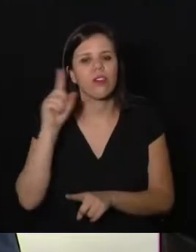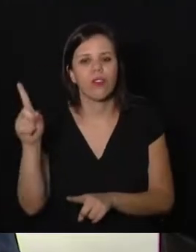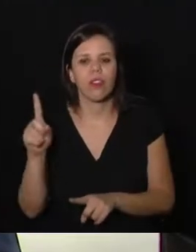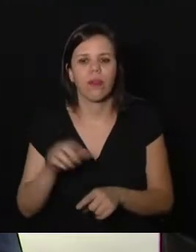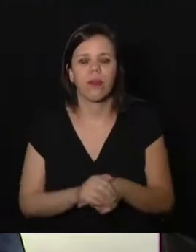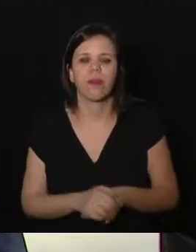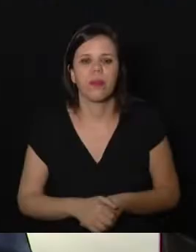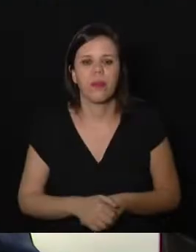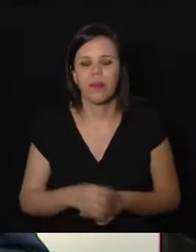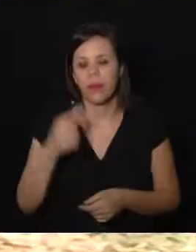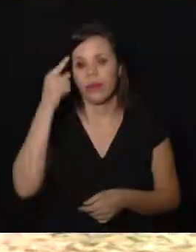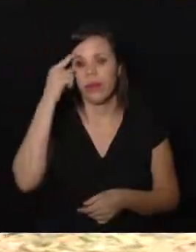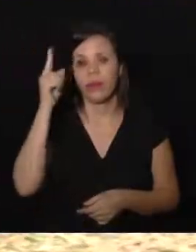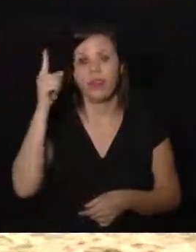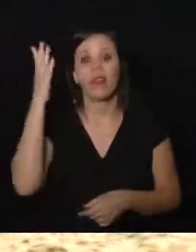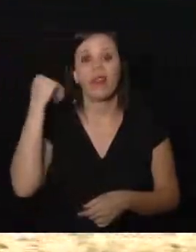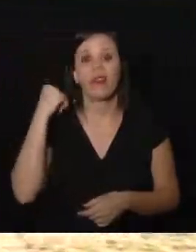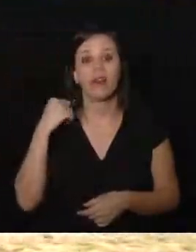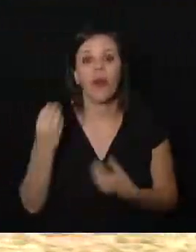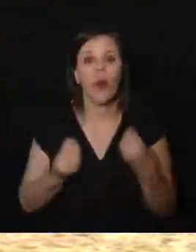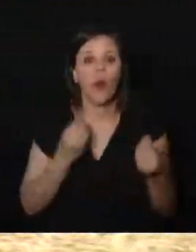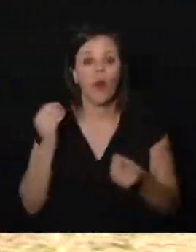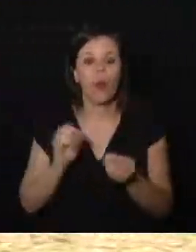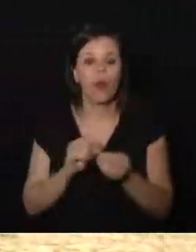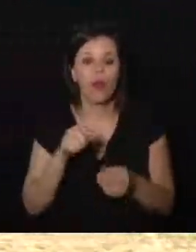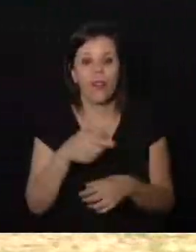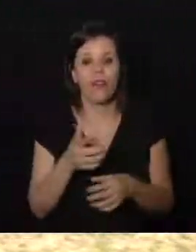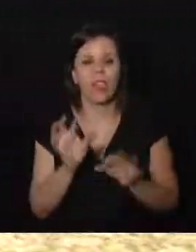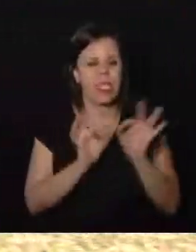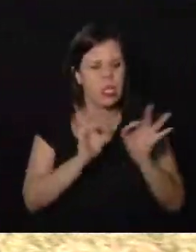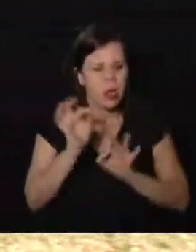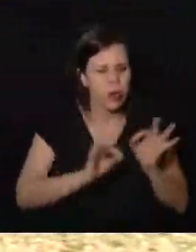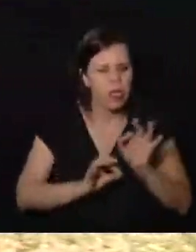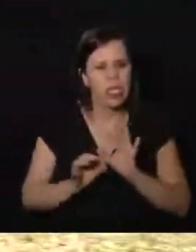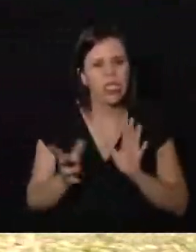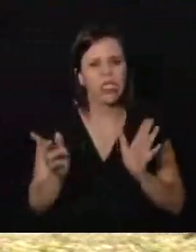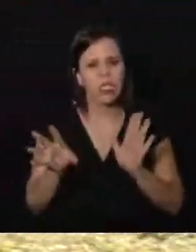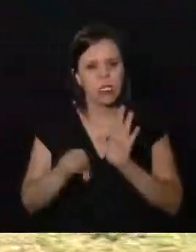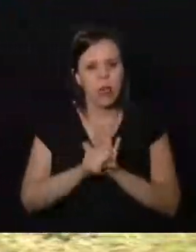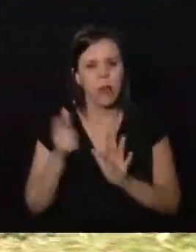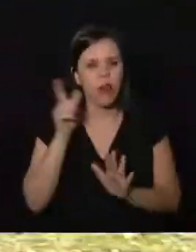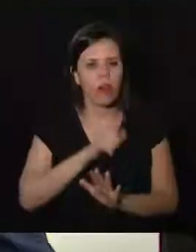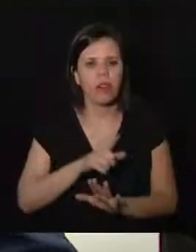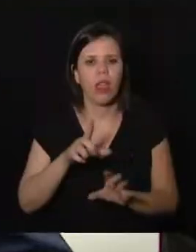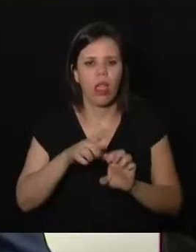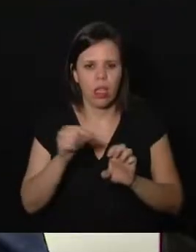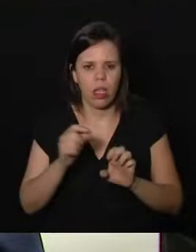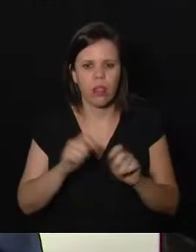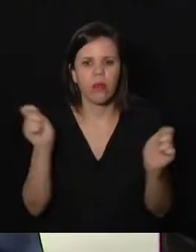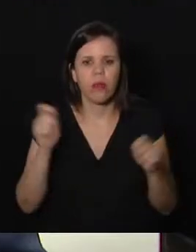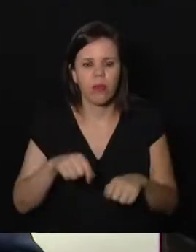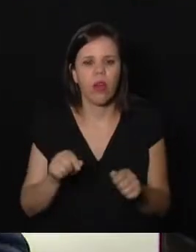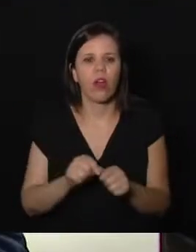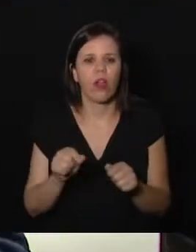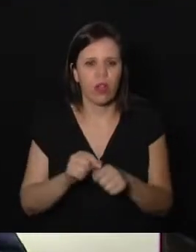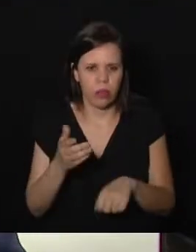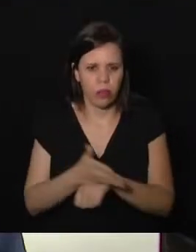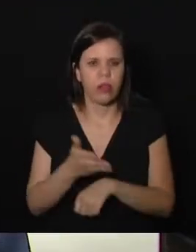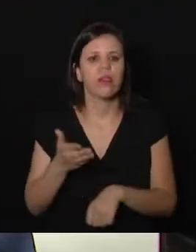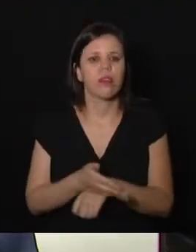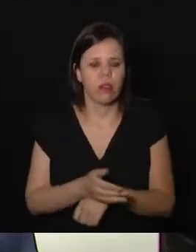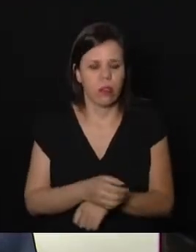A ideia é saber como é feita essa regulamentação, o que pode ser feito e se microempreendedores, microempresas também terão